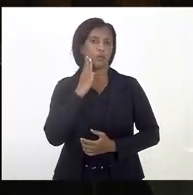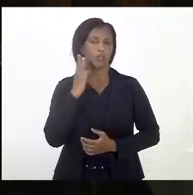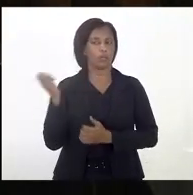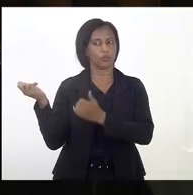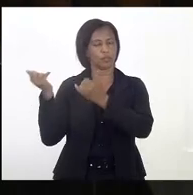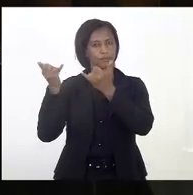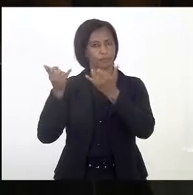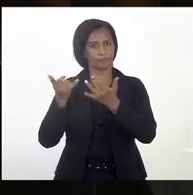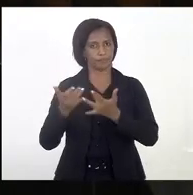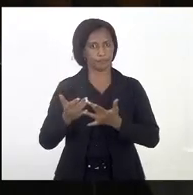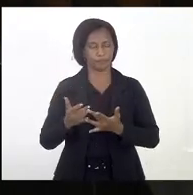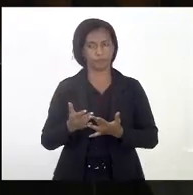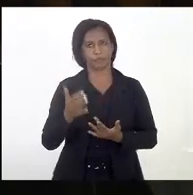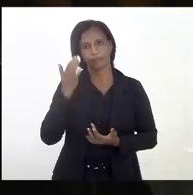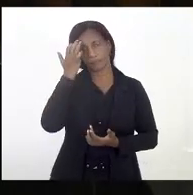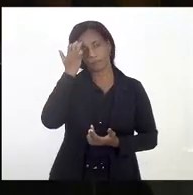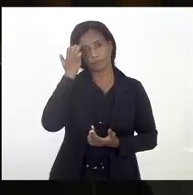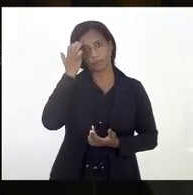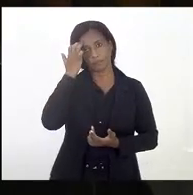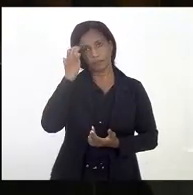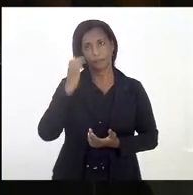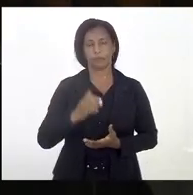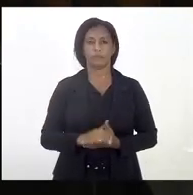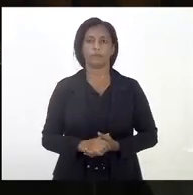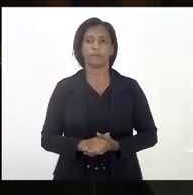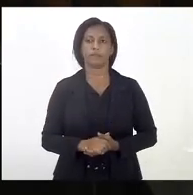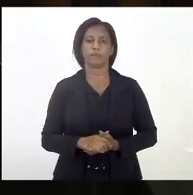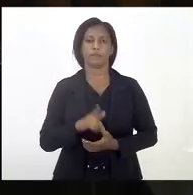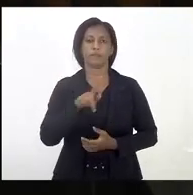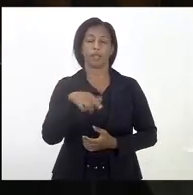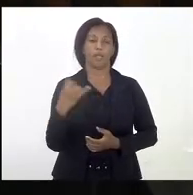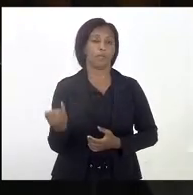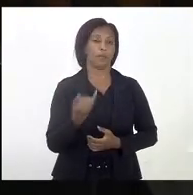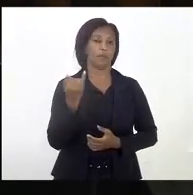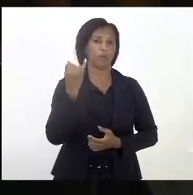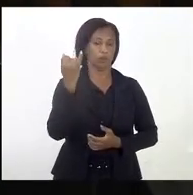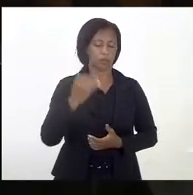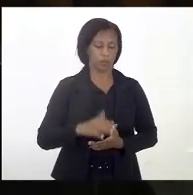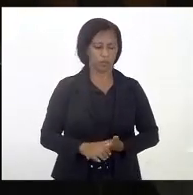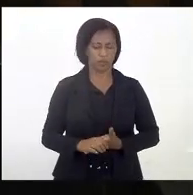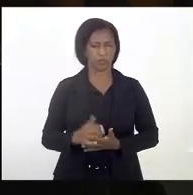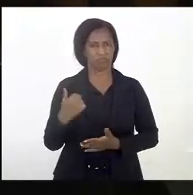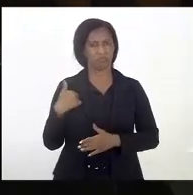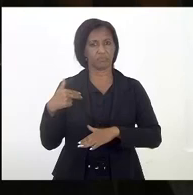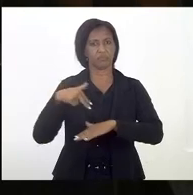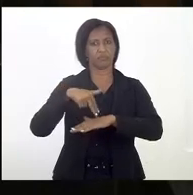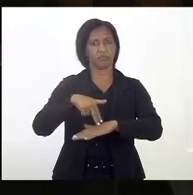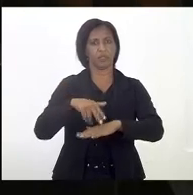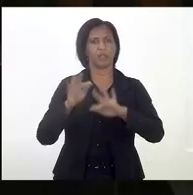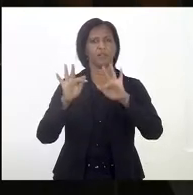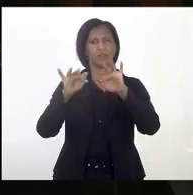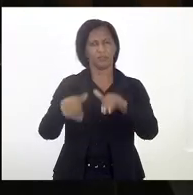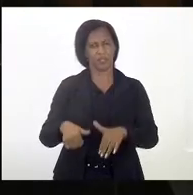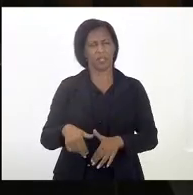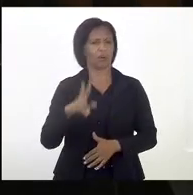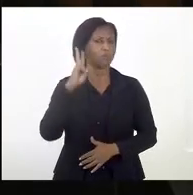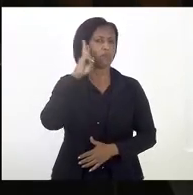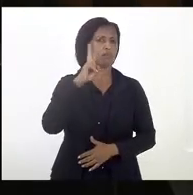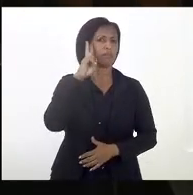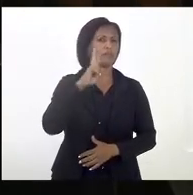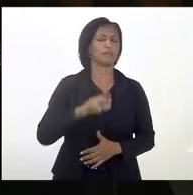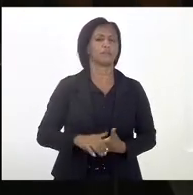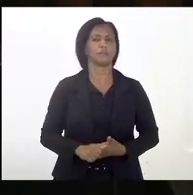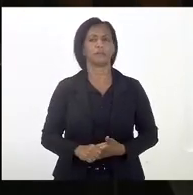falando especificamente em questão do servidor público é importante ressaltar e vem a Tribuna neste expediente final justamente para ressaltar